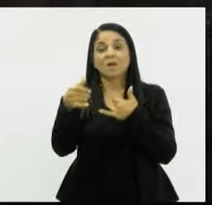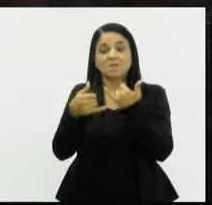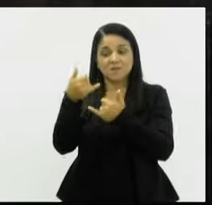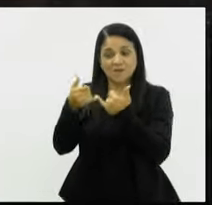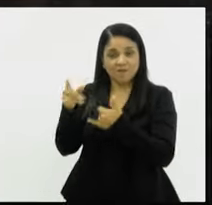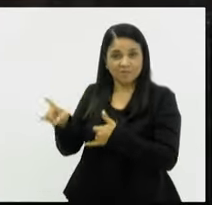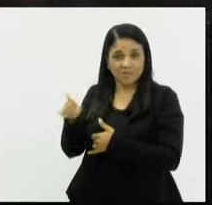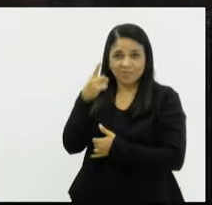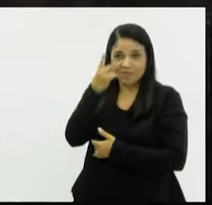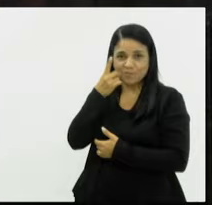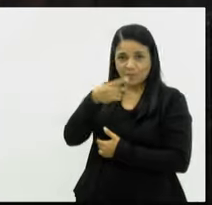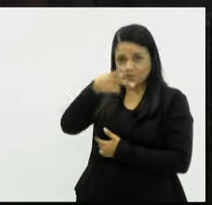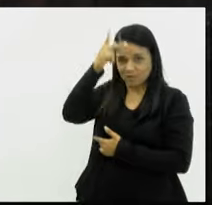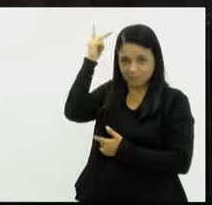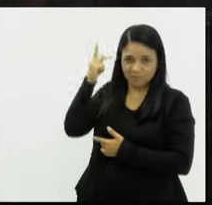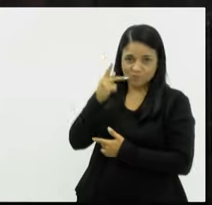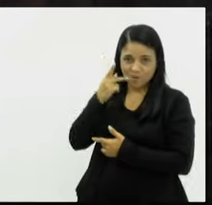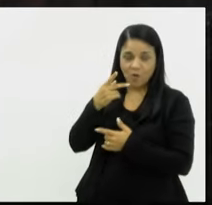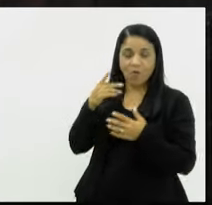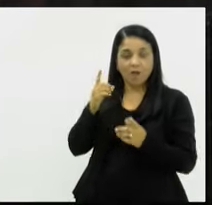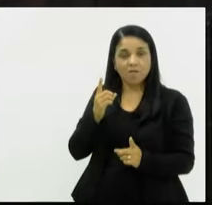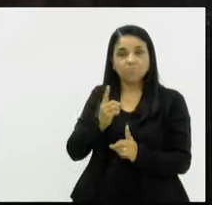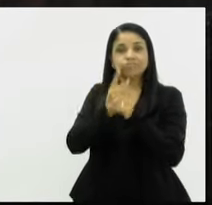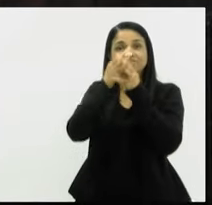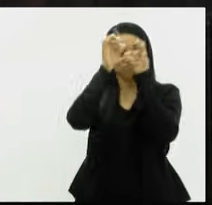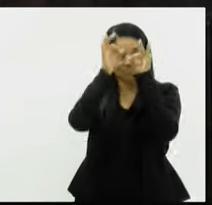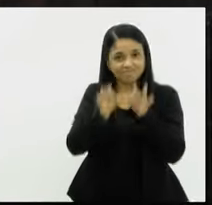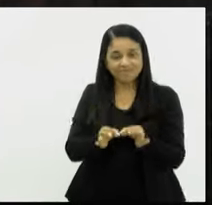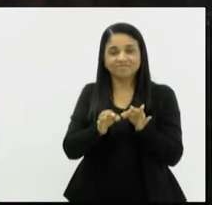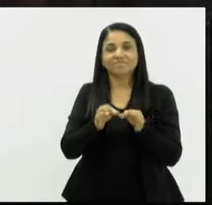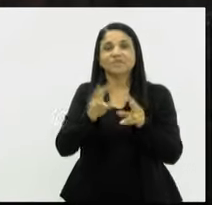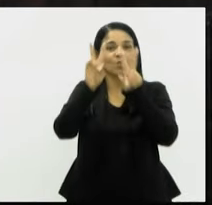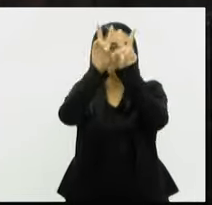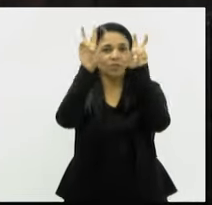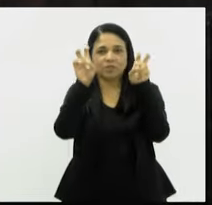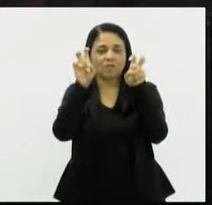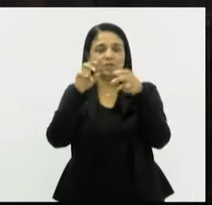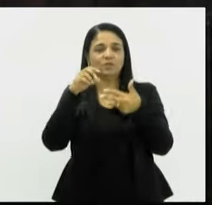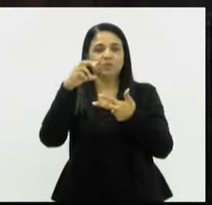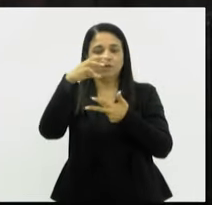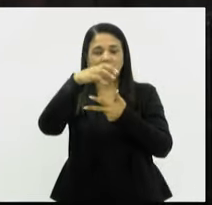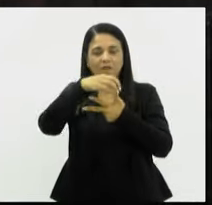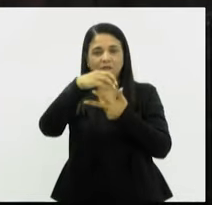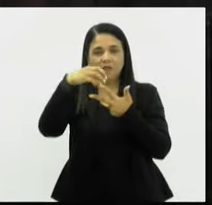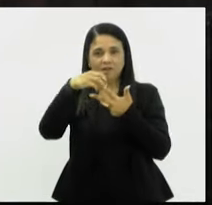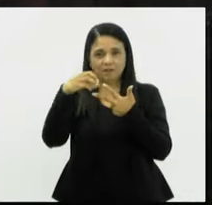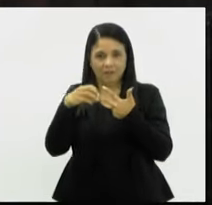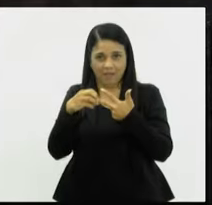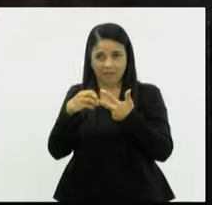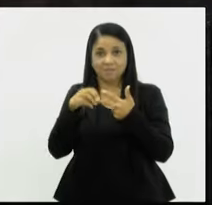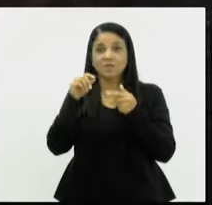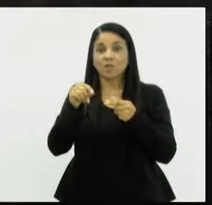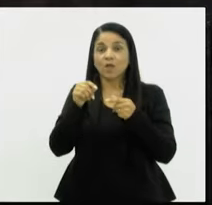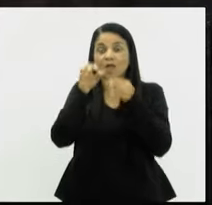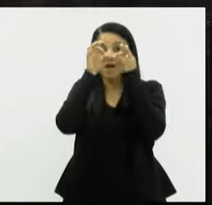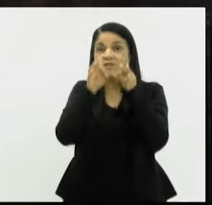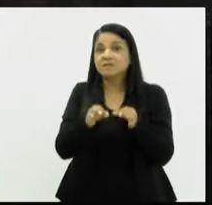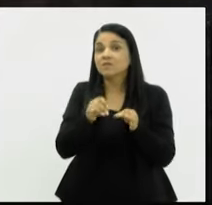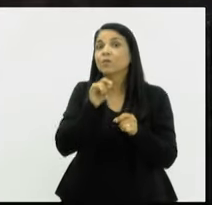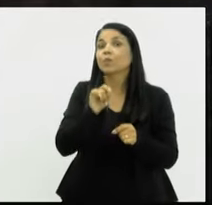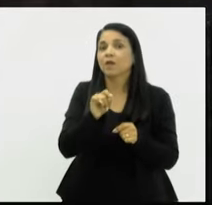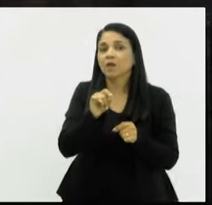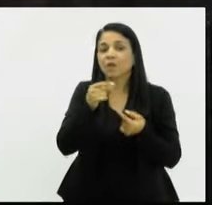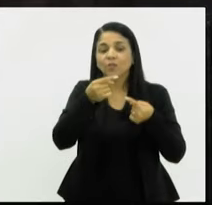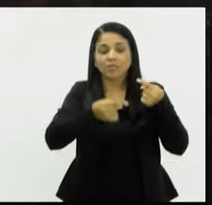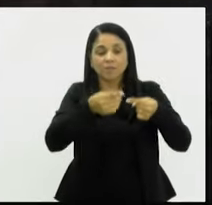nós acertamos no tema da redação do Enem. Mas não é acertar o tema da redação do Enem, é acertar o